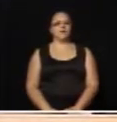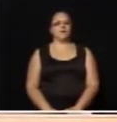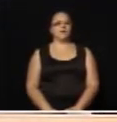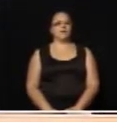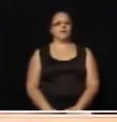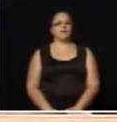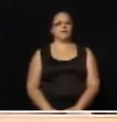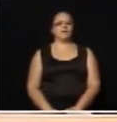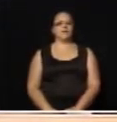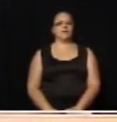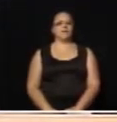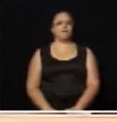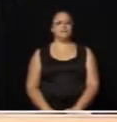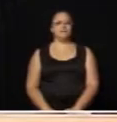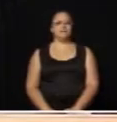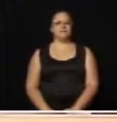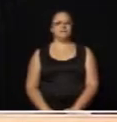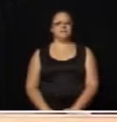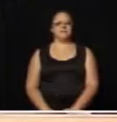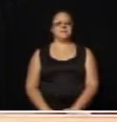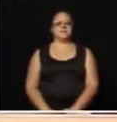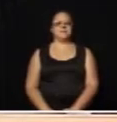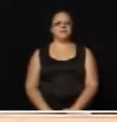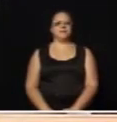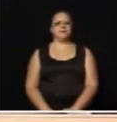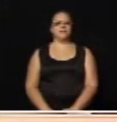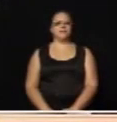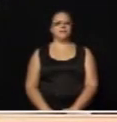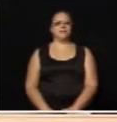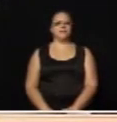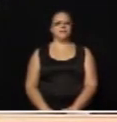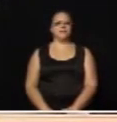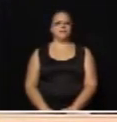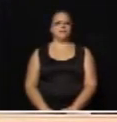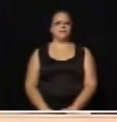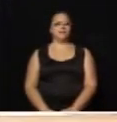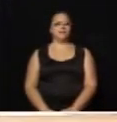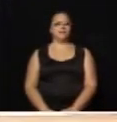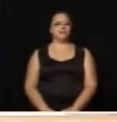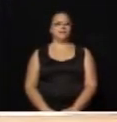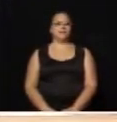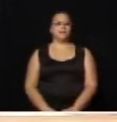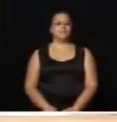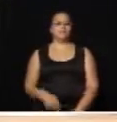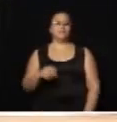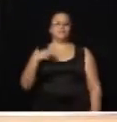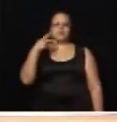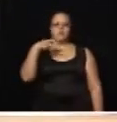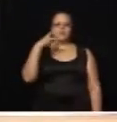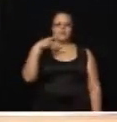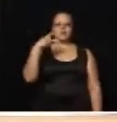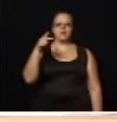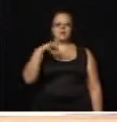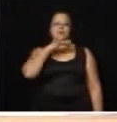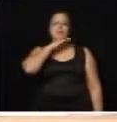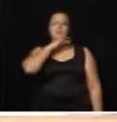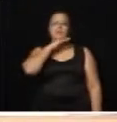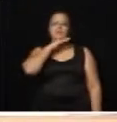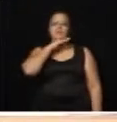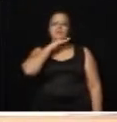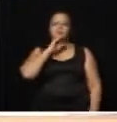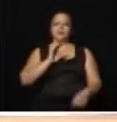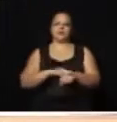é porque nós temos uma classe política principalmente em nível nacional que não responde adequadamente a necessidade do Povo mas ninguém